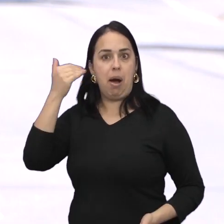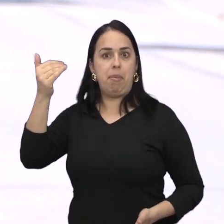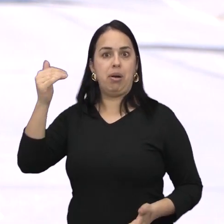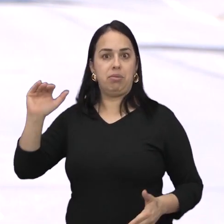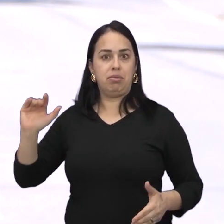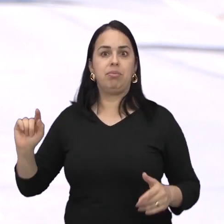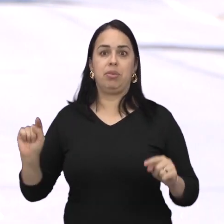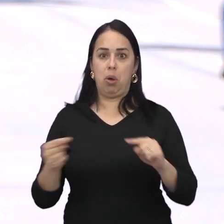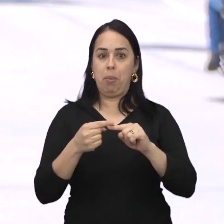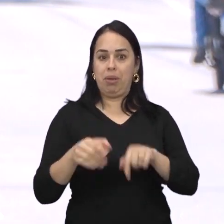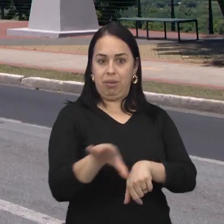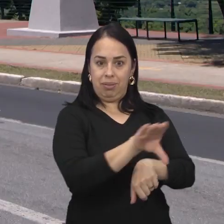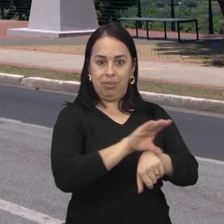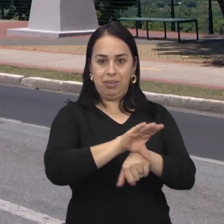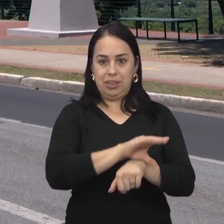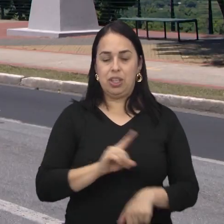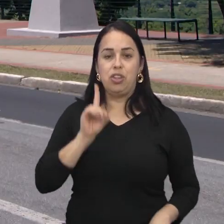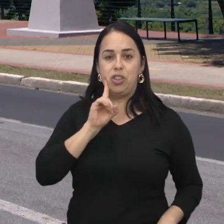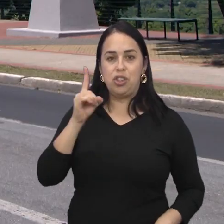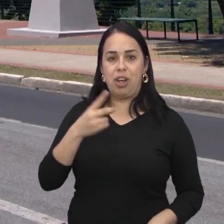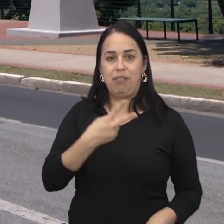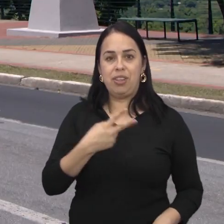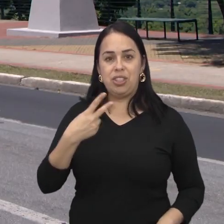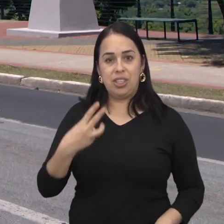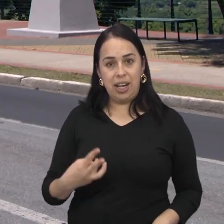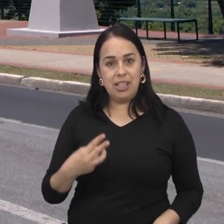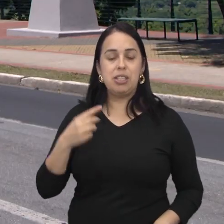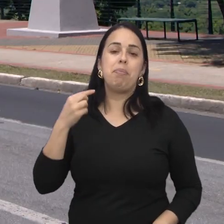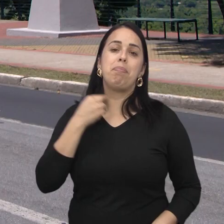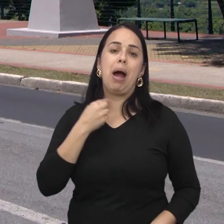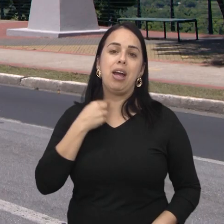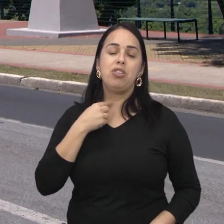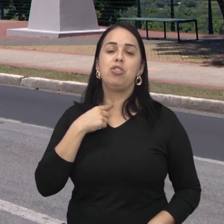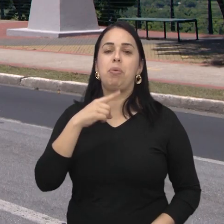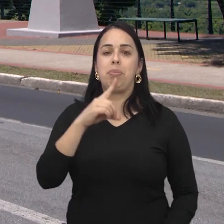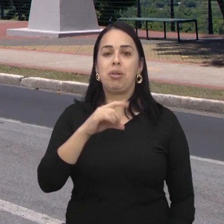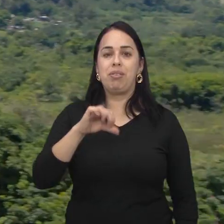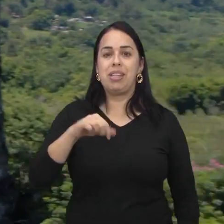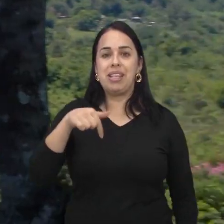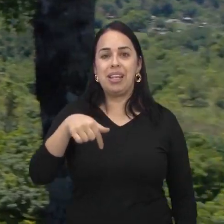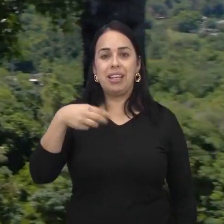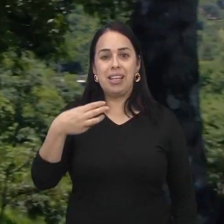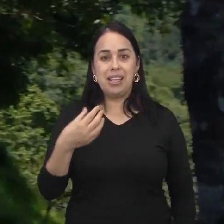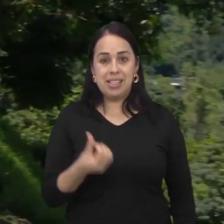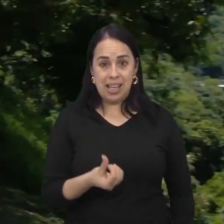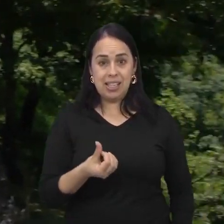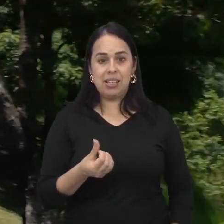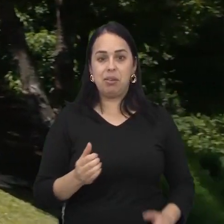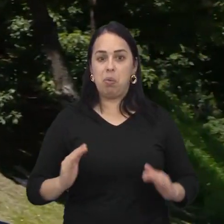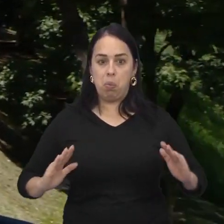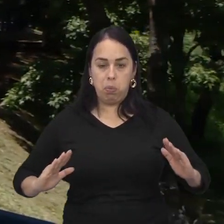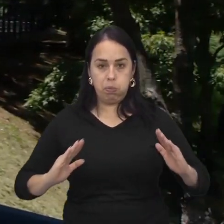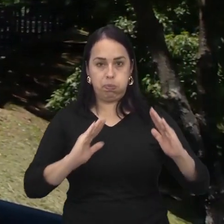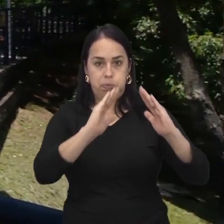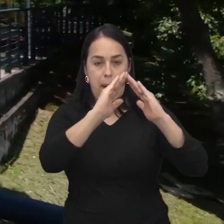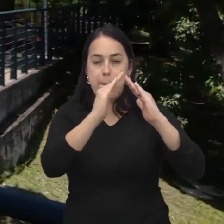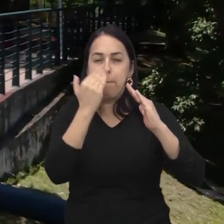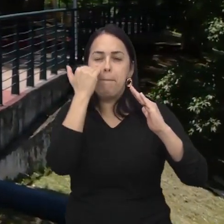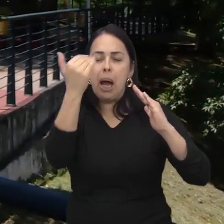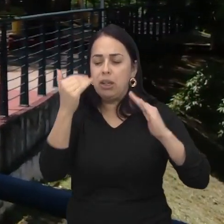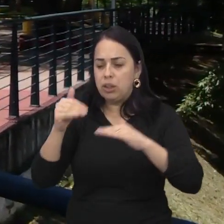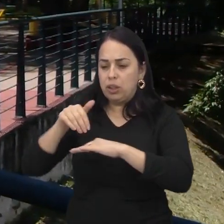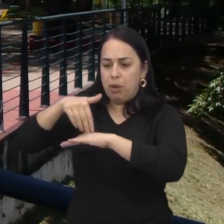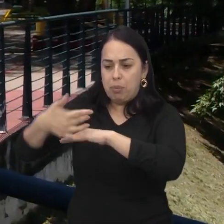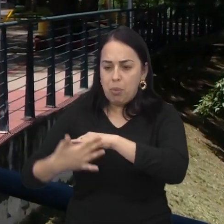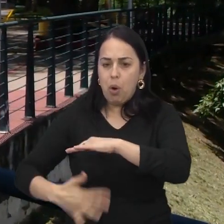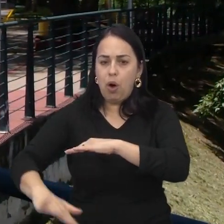Revolução Constitucionalista. No dia 23 de maio de 1976, foi inaugurado um monumento erguido próximo ao banhado.